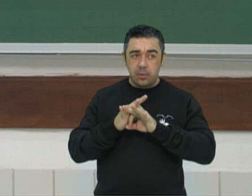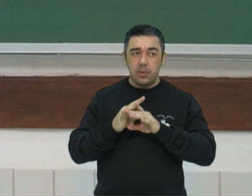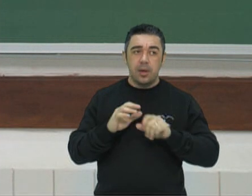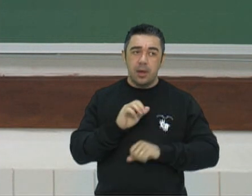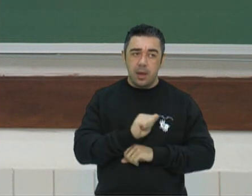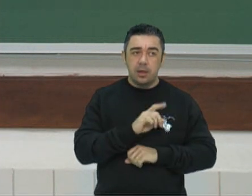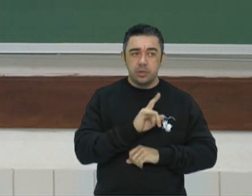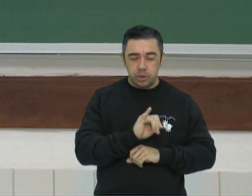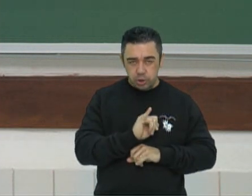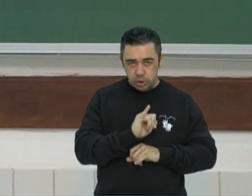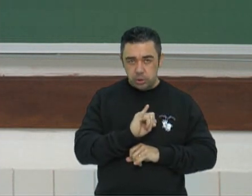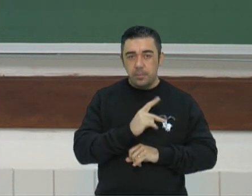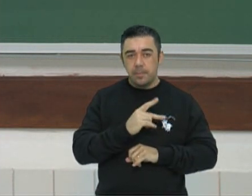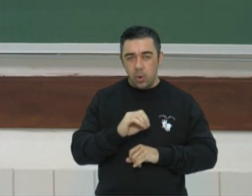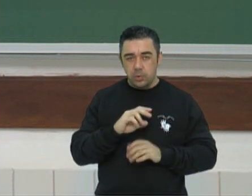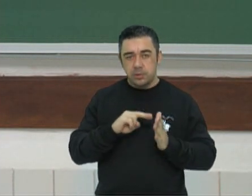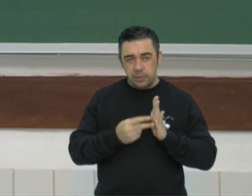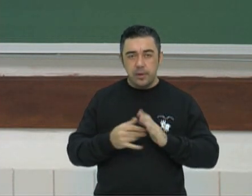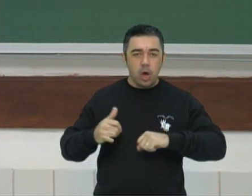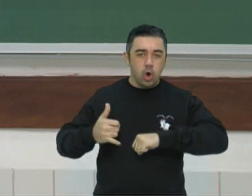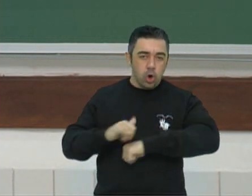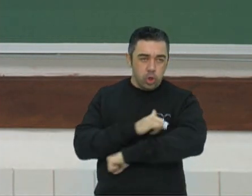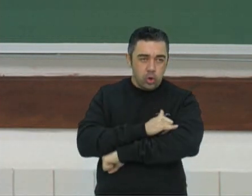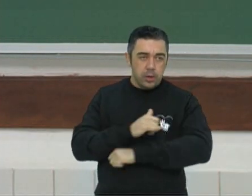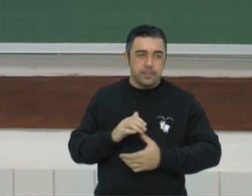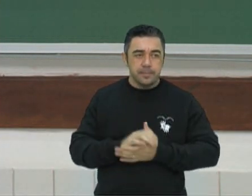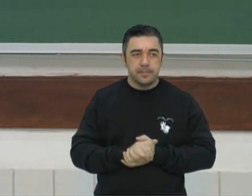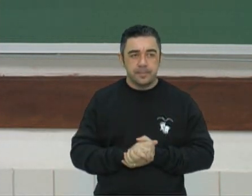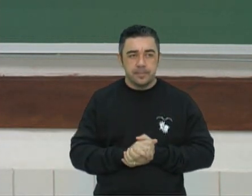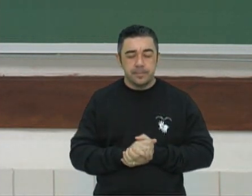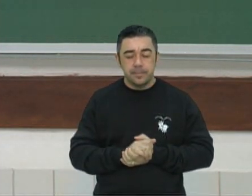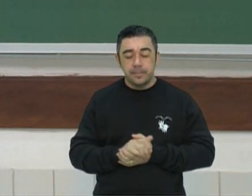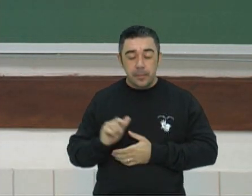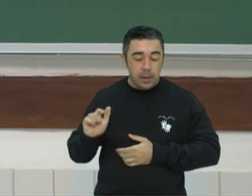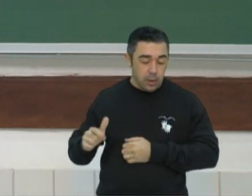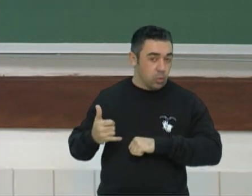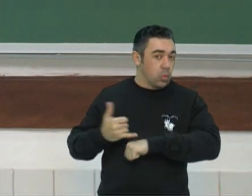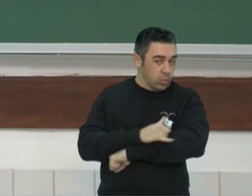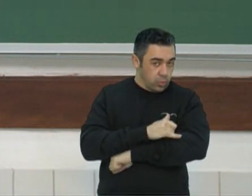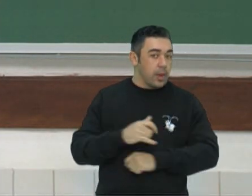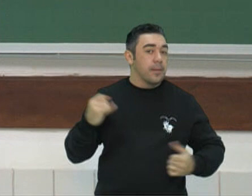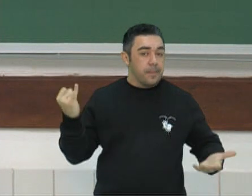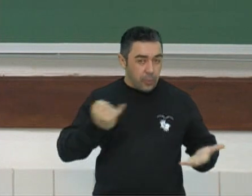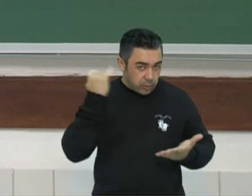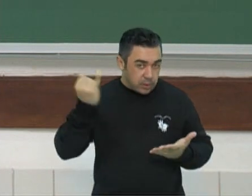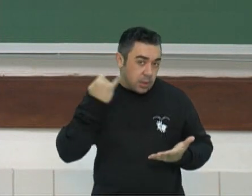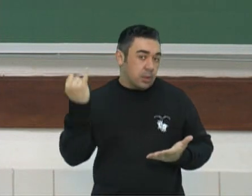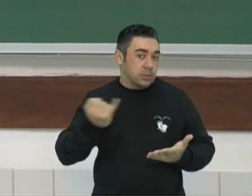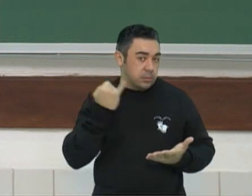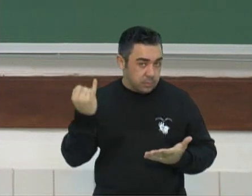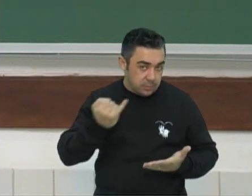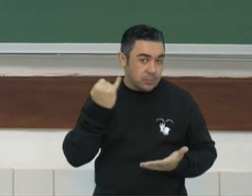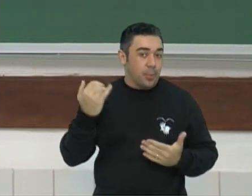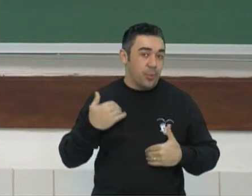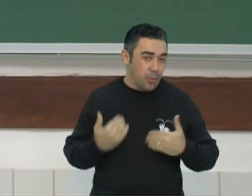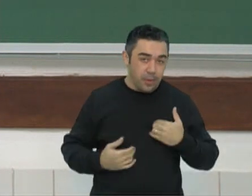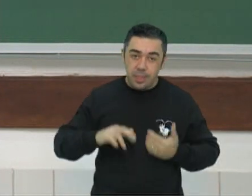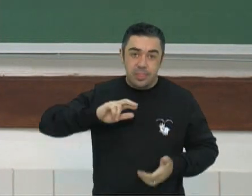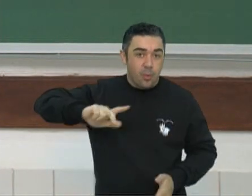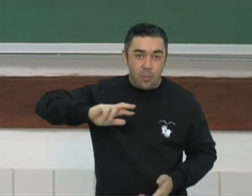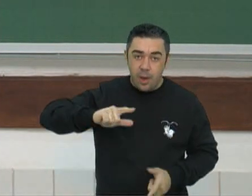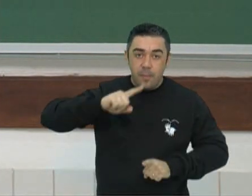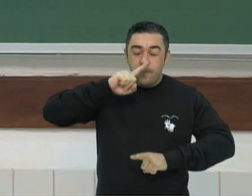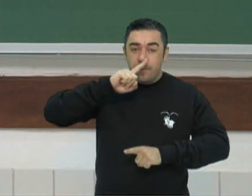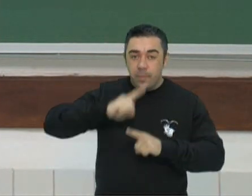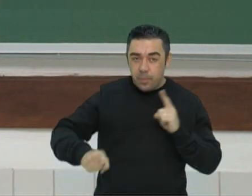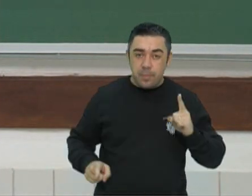adiposo, de gordura, né? Mas, assim, a gordura é importante. Ela não é um problema, na verdade, a